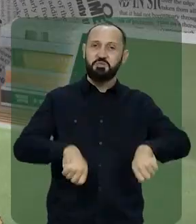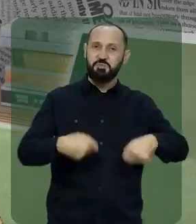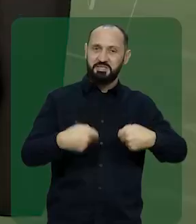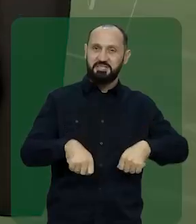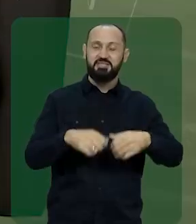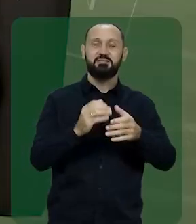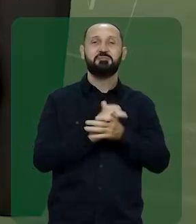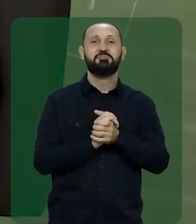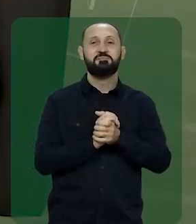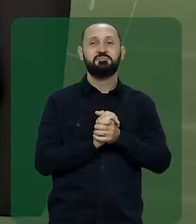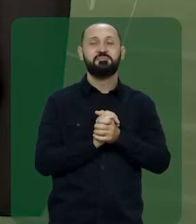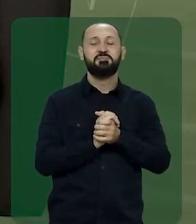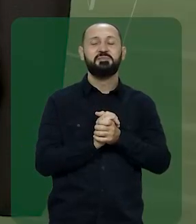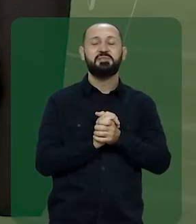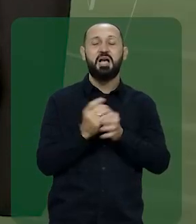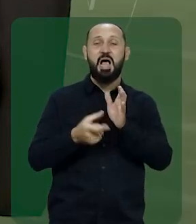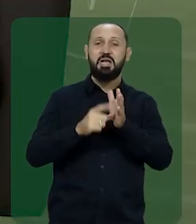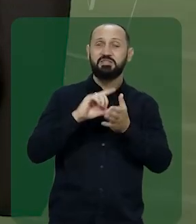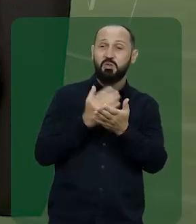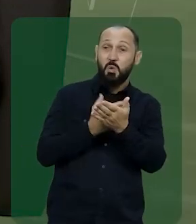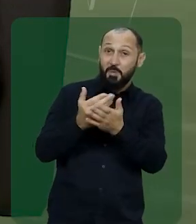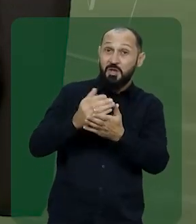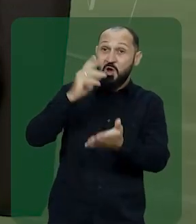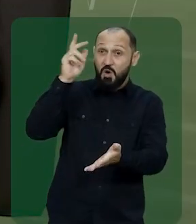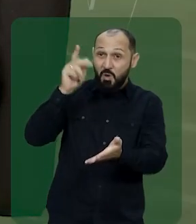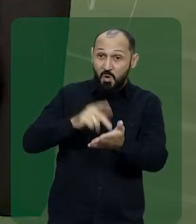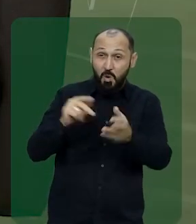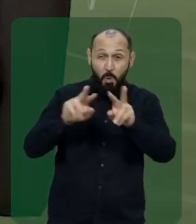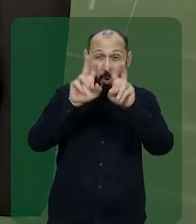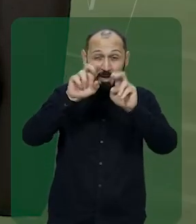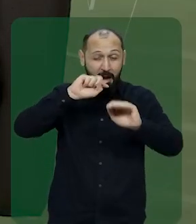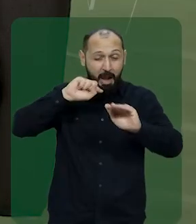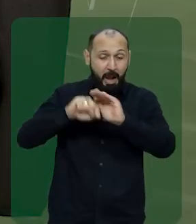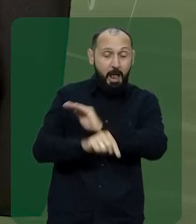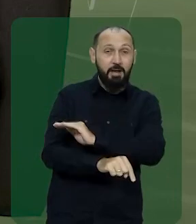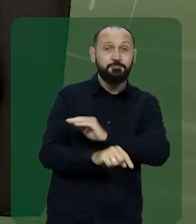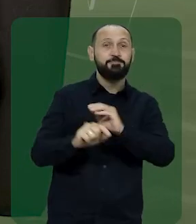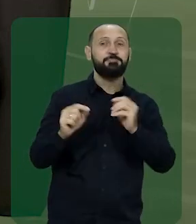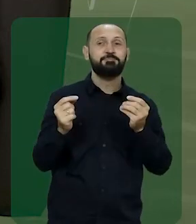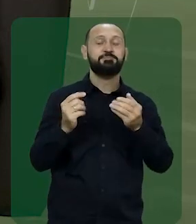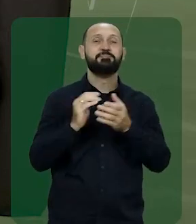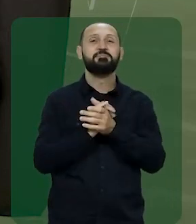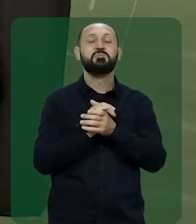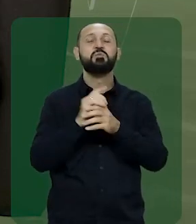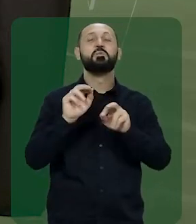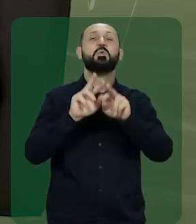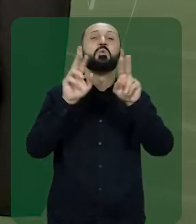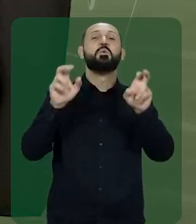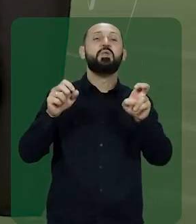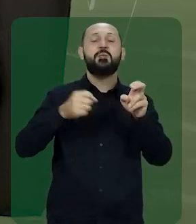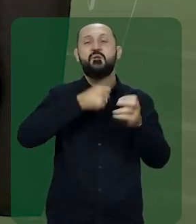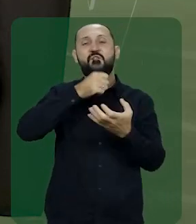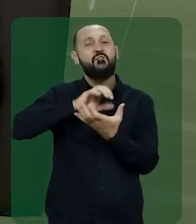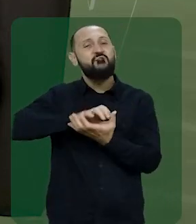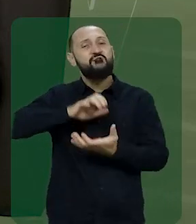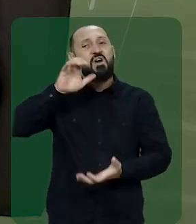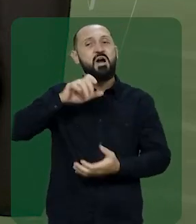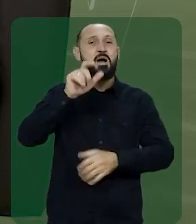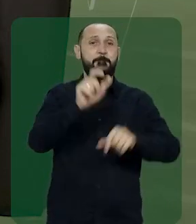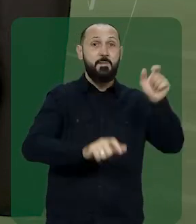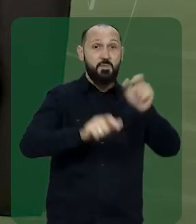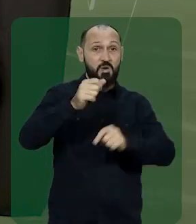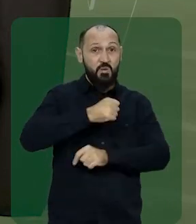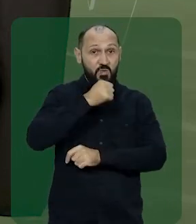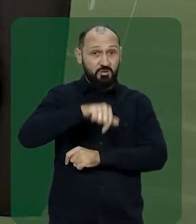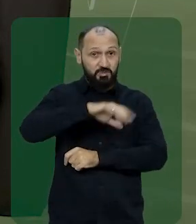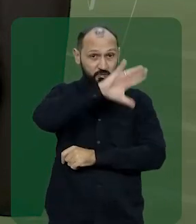necessária. Zirleide, antes de nós entrarmos a fundo na pauta sobre o envelhecimento e a população idosa aqui no